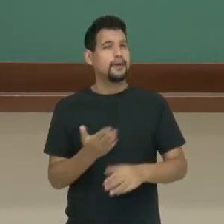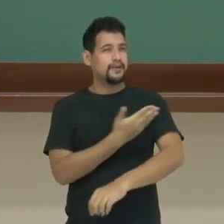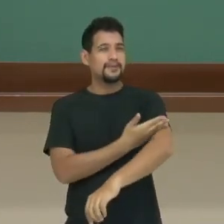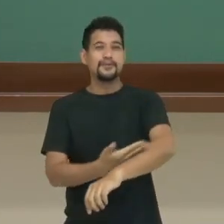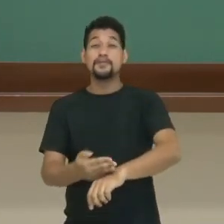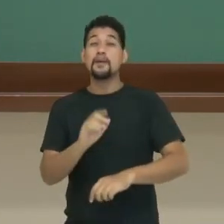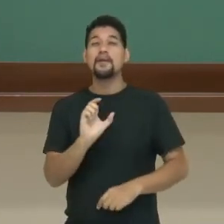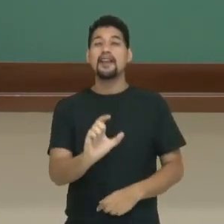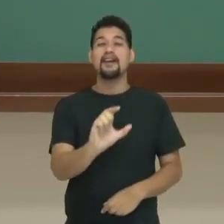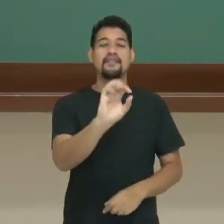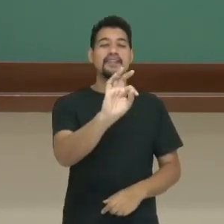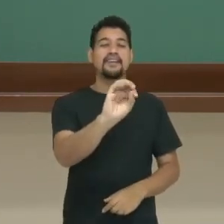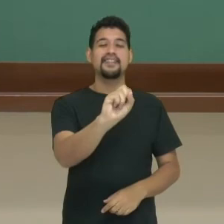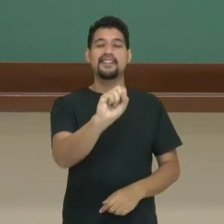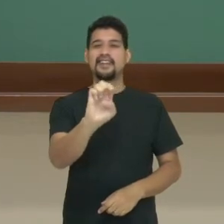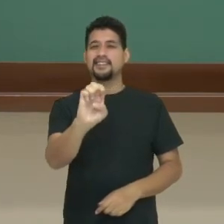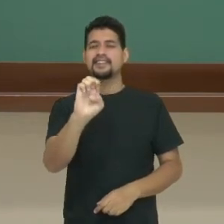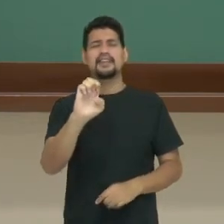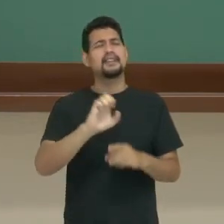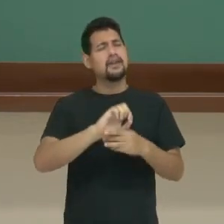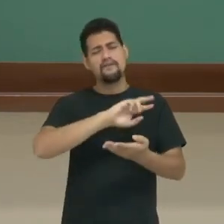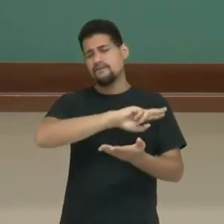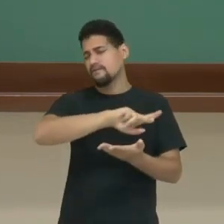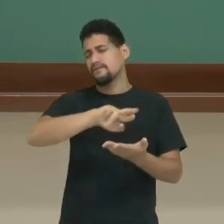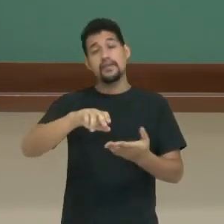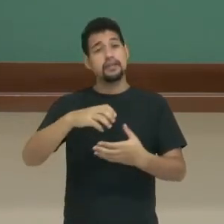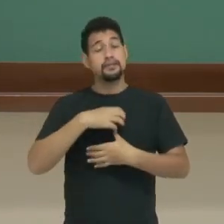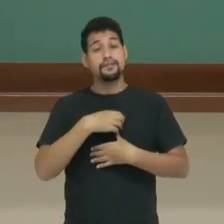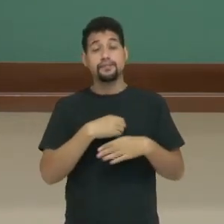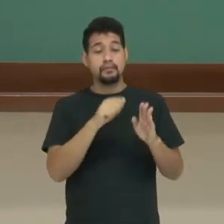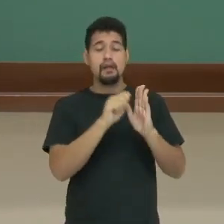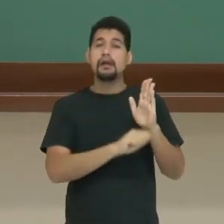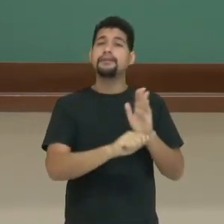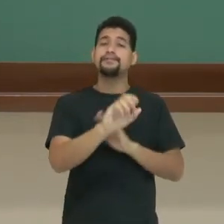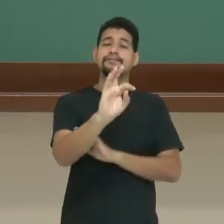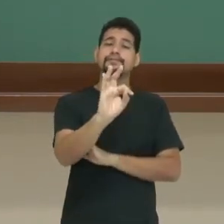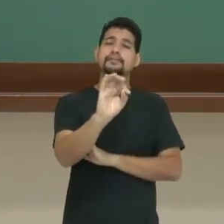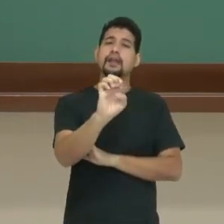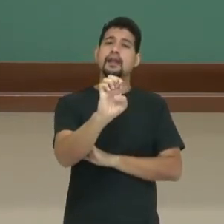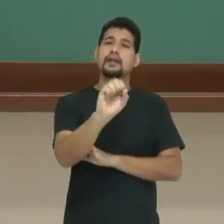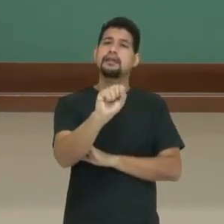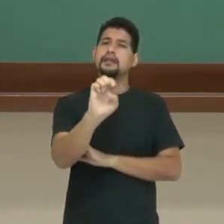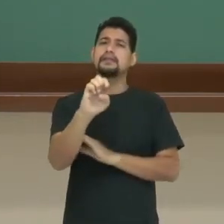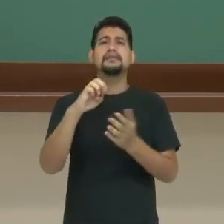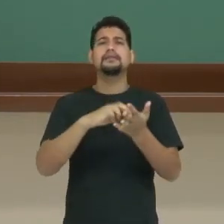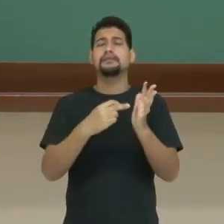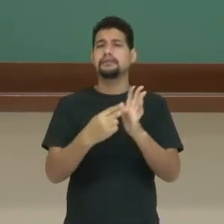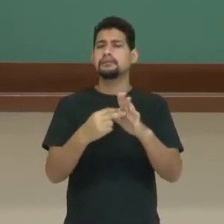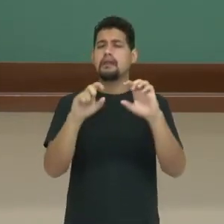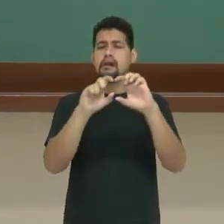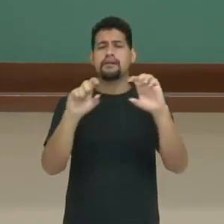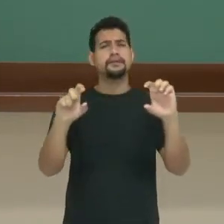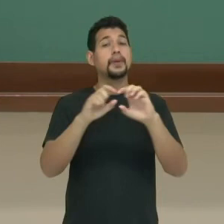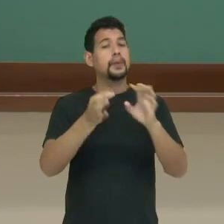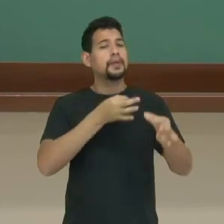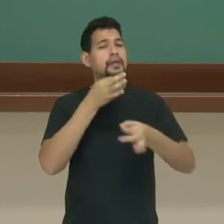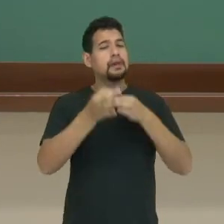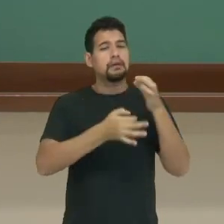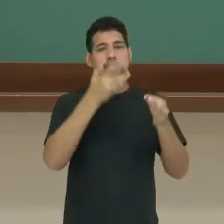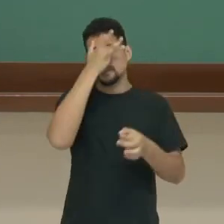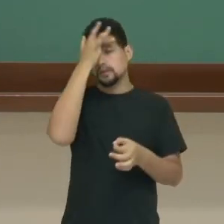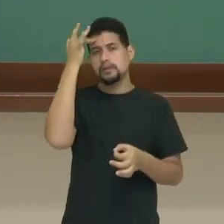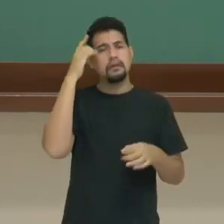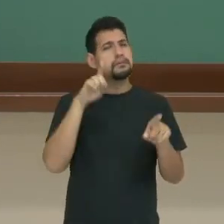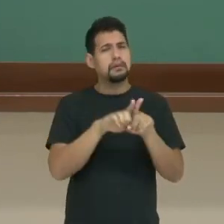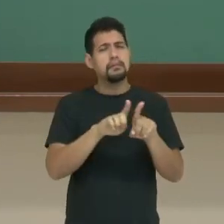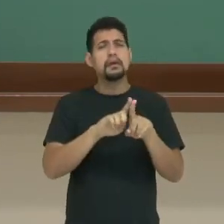pois ela aparece em várias maneiras em textos jornalísticos, onde temos opinião do entrevistado ou do próprio autor,